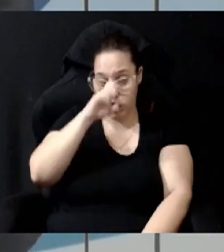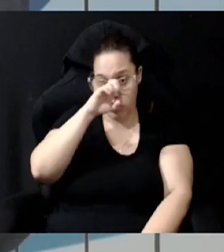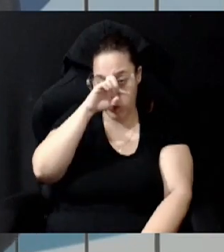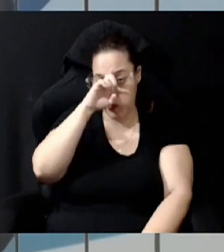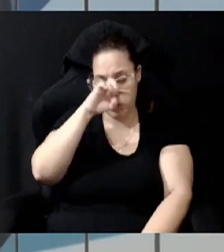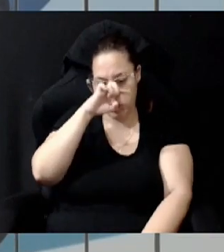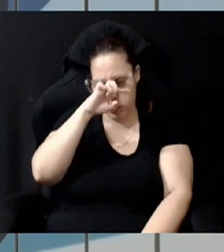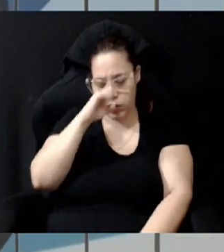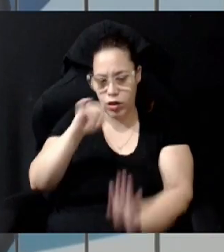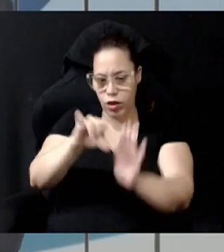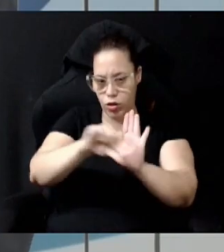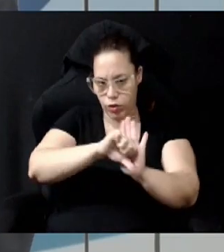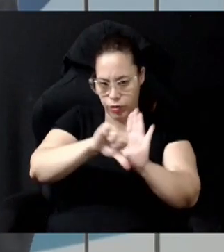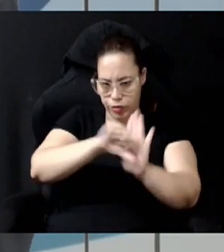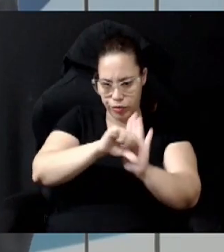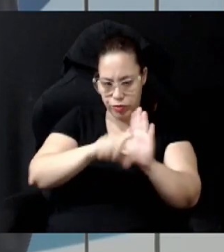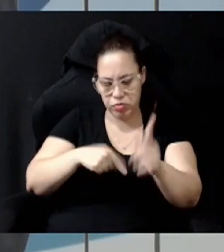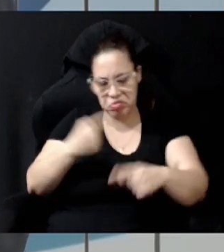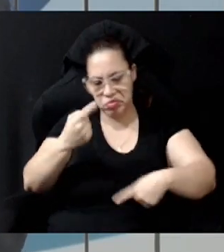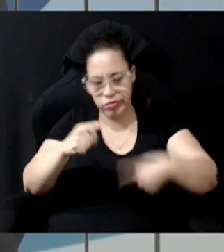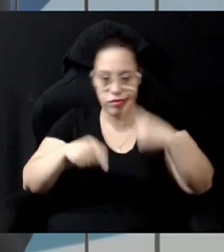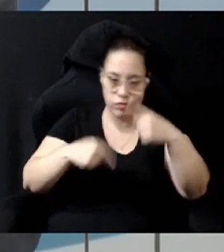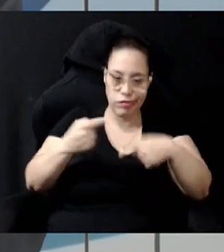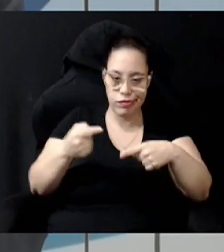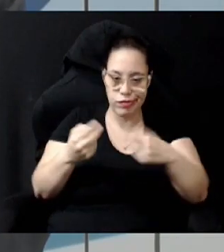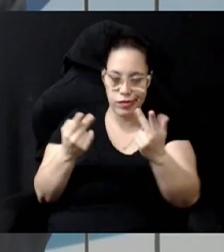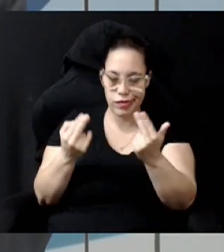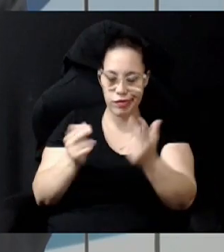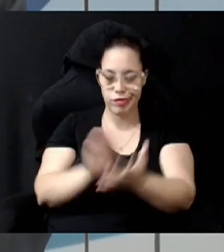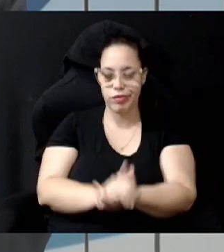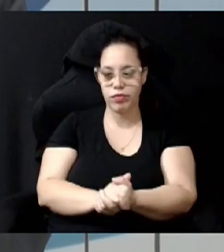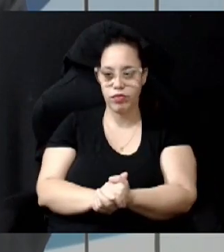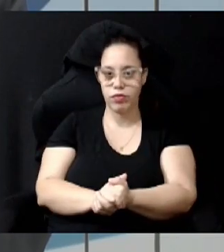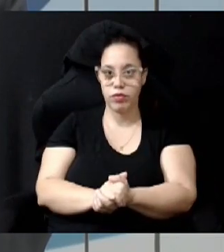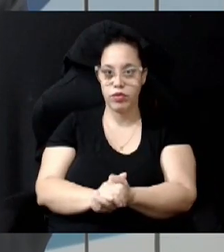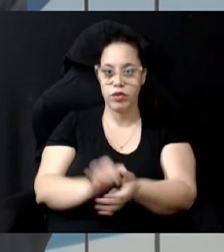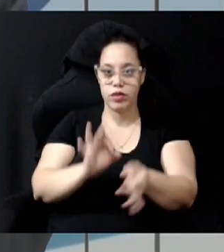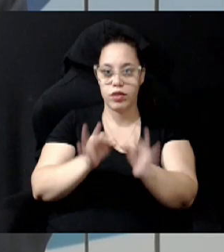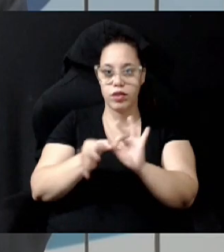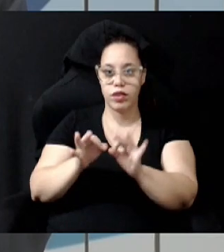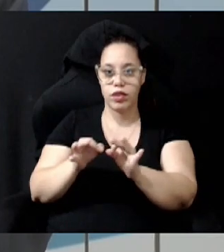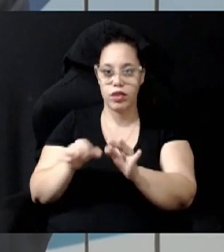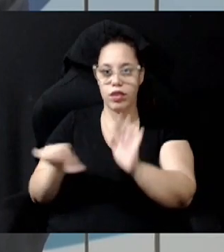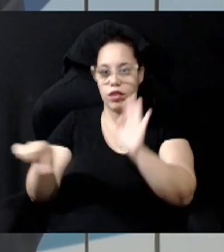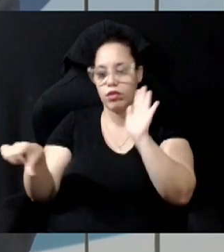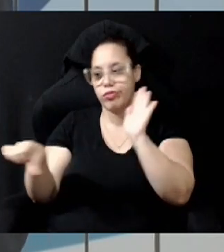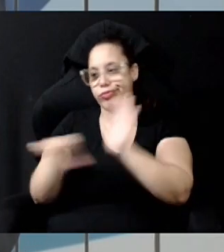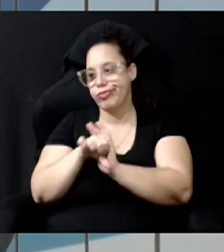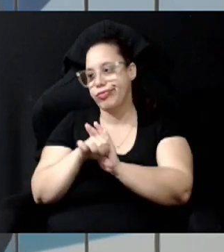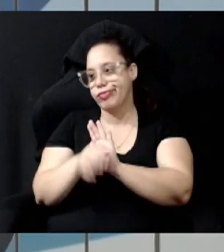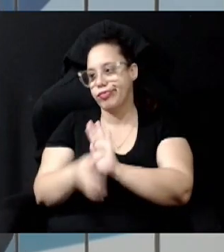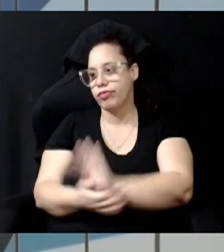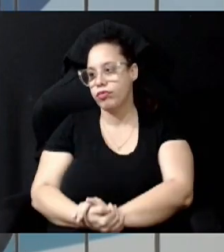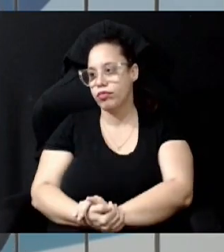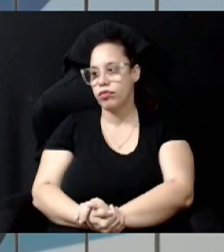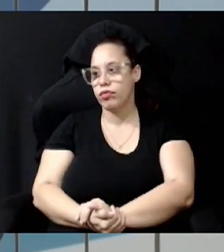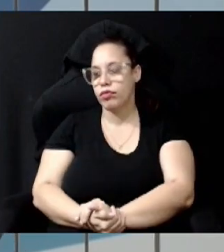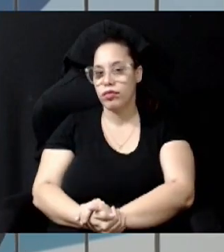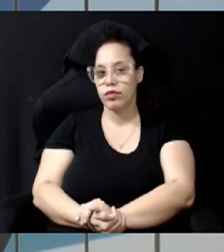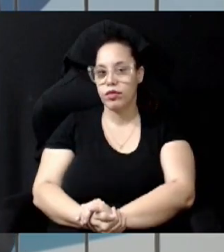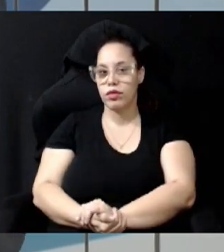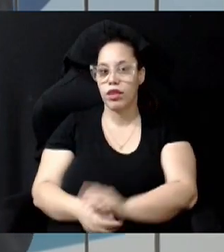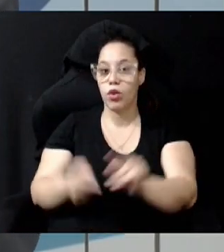inconstitucionalidade ou outras dessa natureza são julgadas procedentes pelo Supremo. Porque, repito, o objetivo